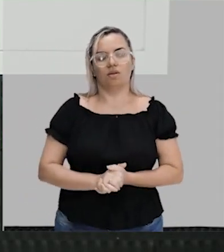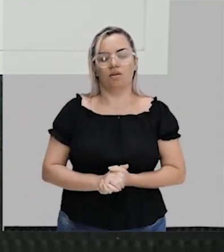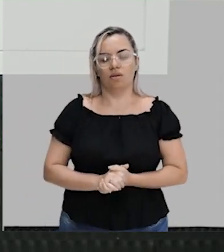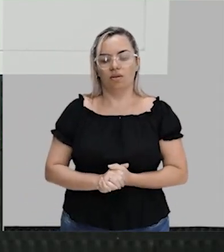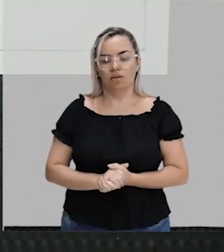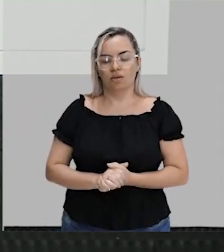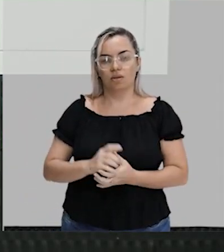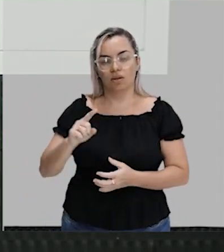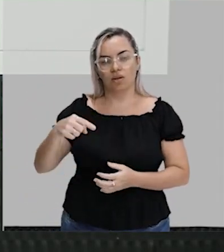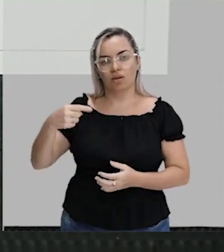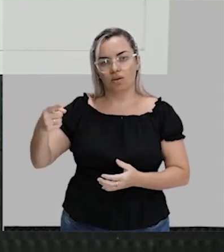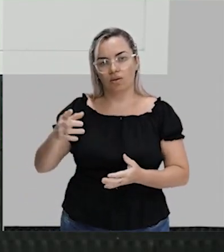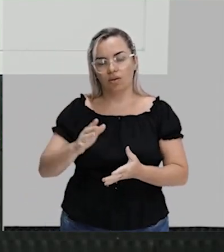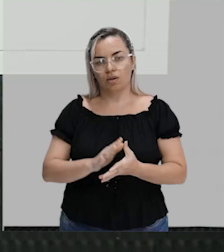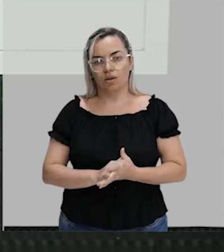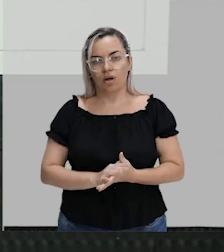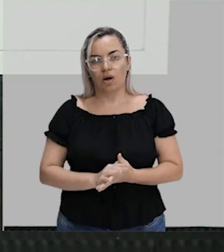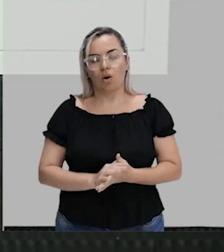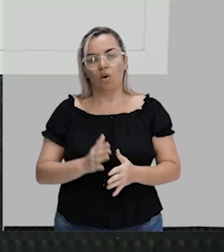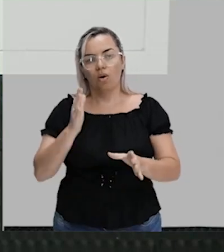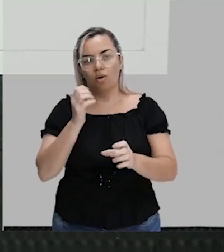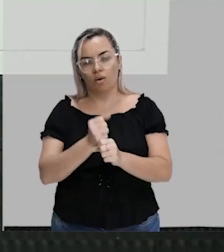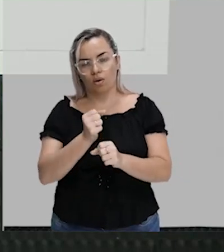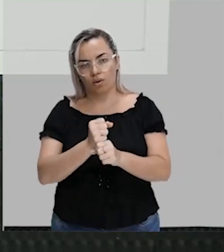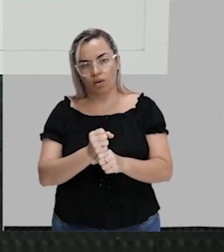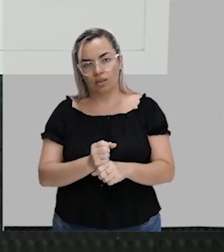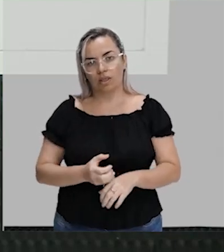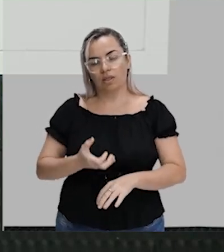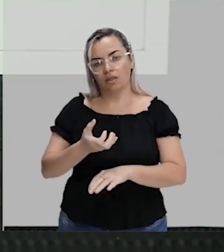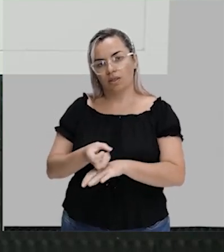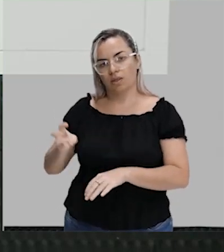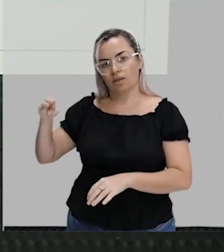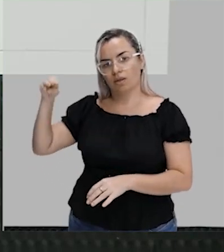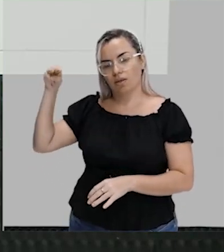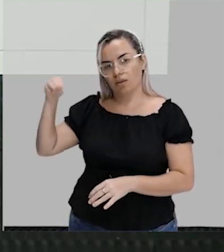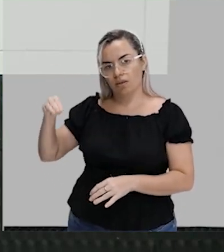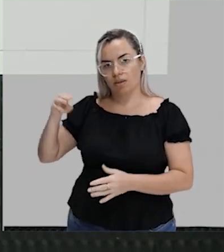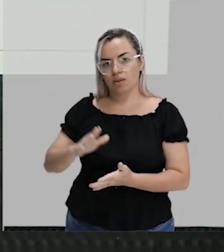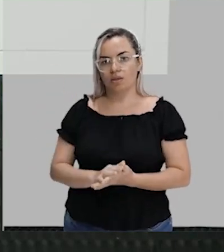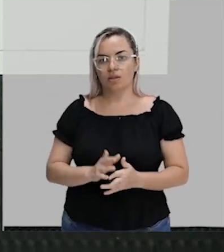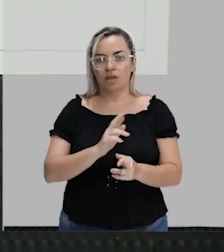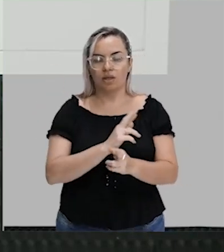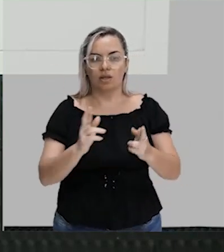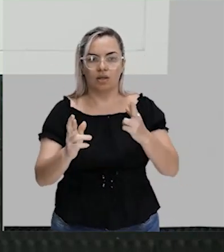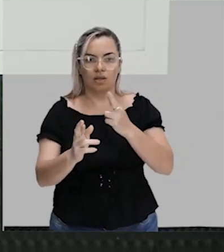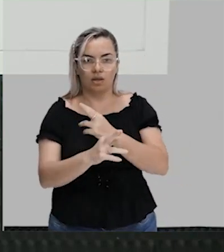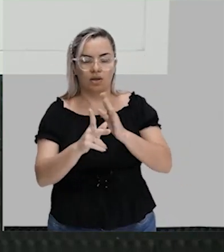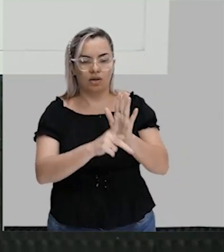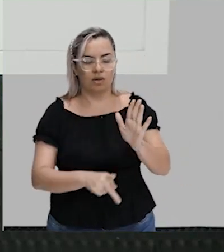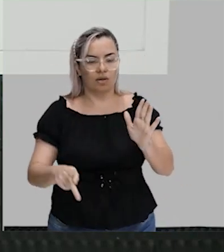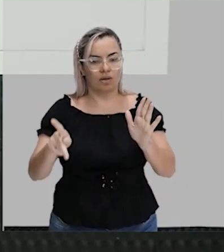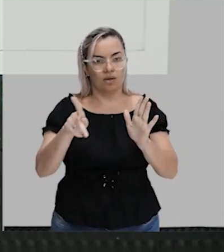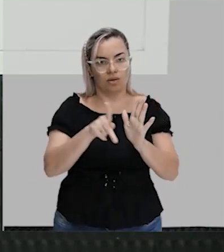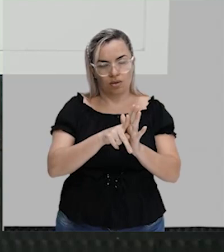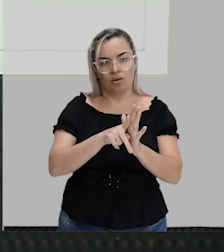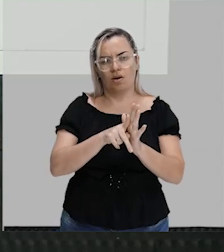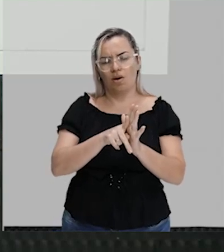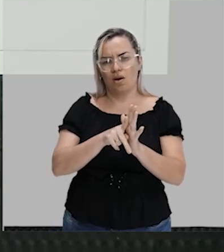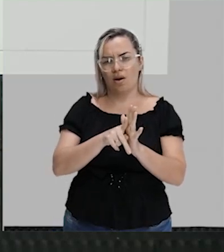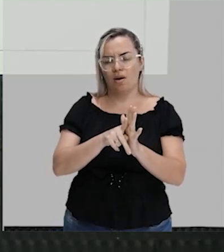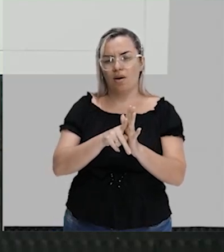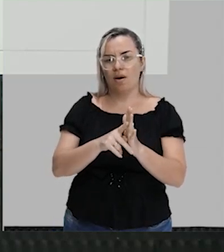né anotação matemática o jeito da Matemática comunicar é um jeito próprio quase uma linguagem